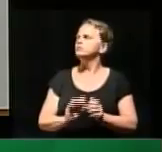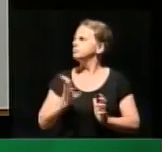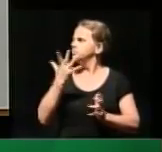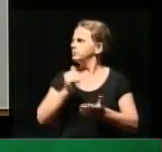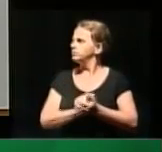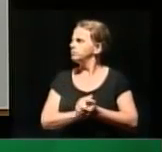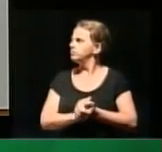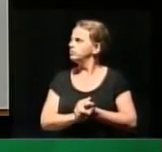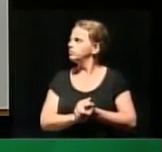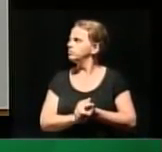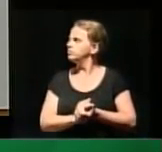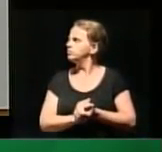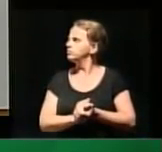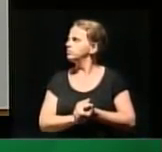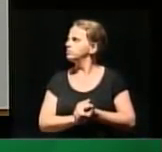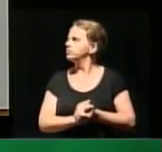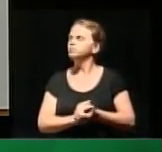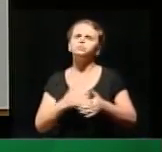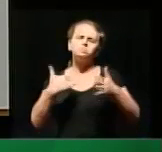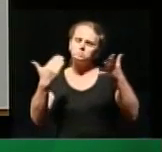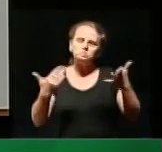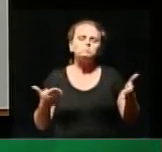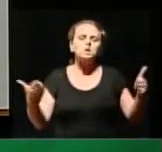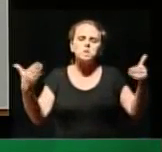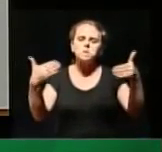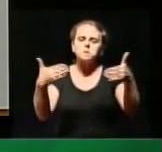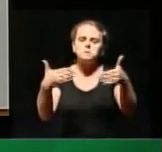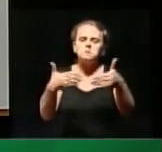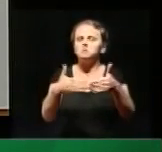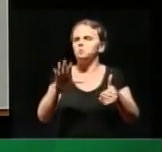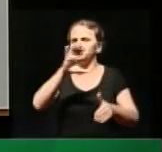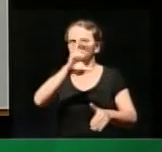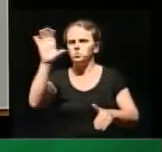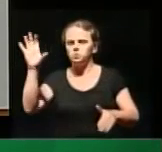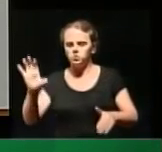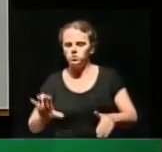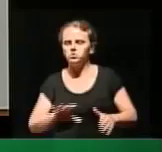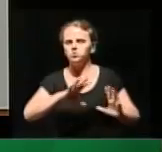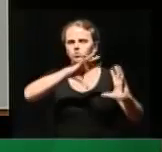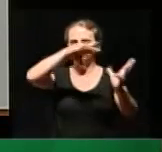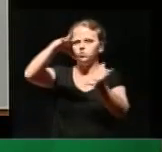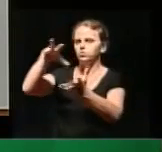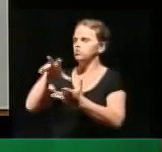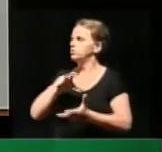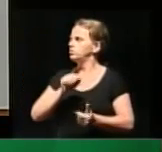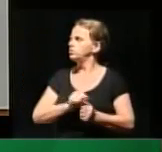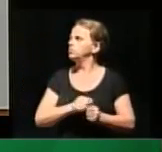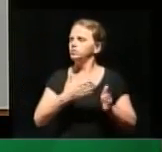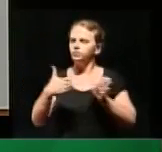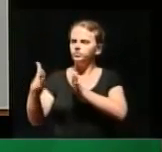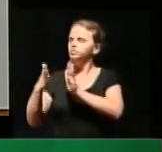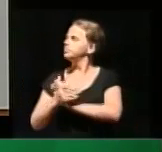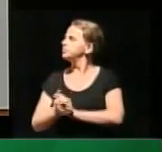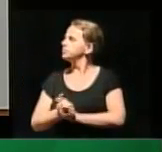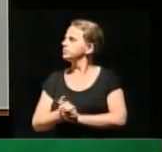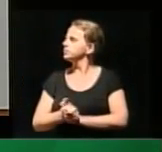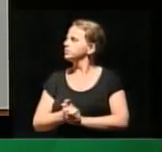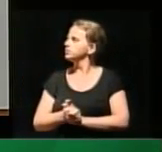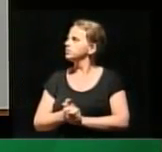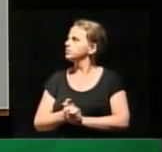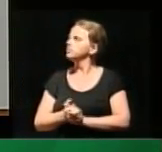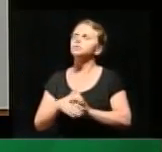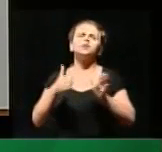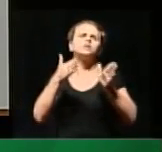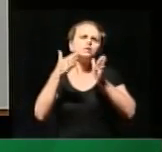circuncisão masculina ela é restrita em algumas regiões do mundo. Pode passar o próximo. E esse é um quadro